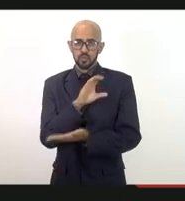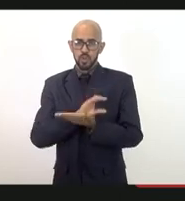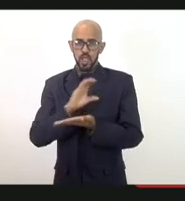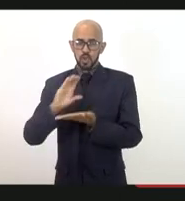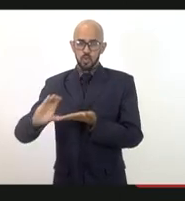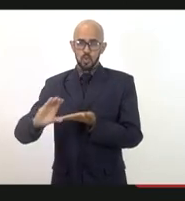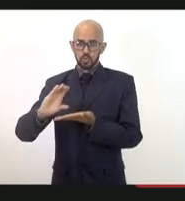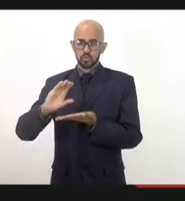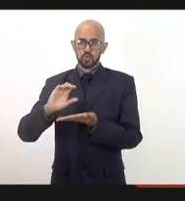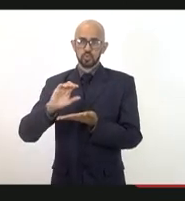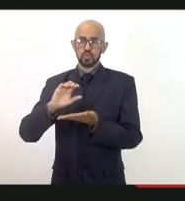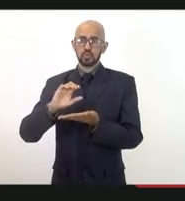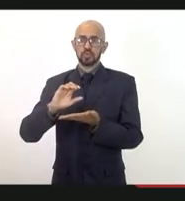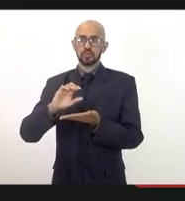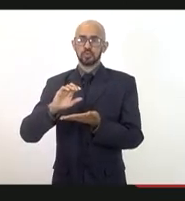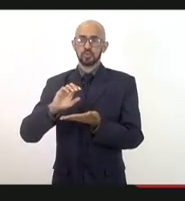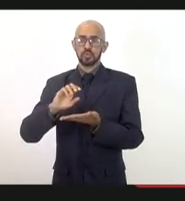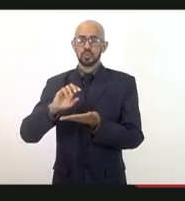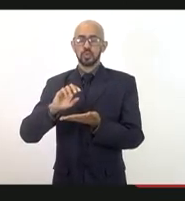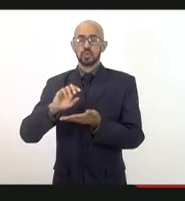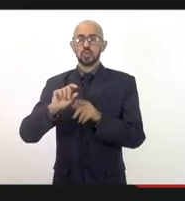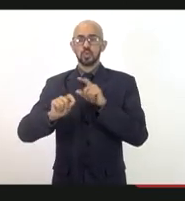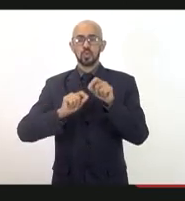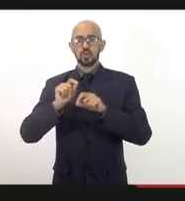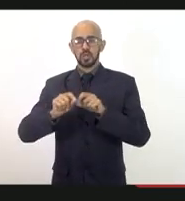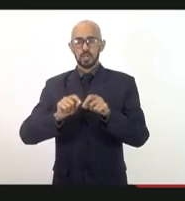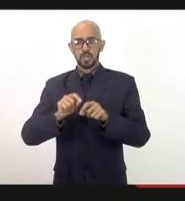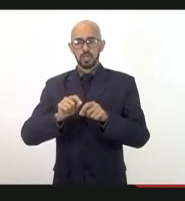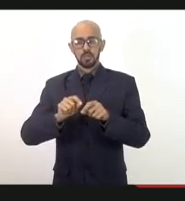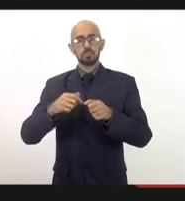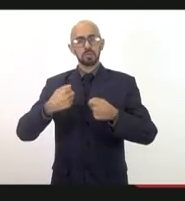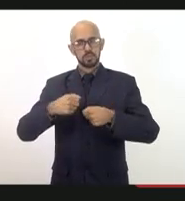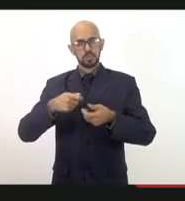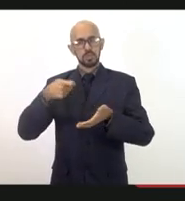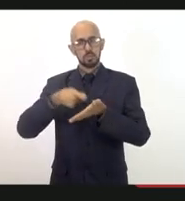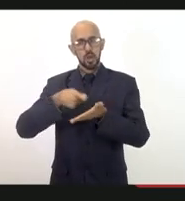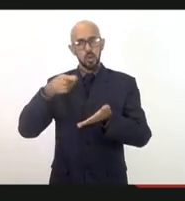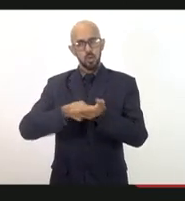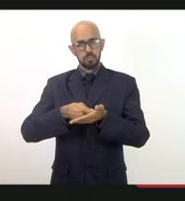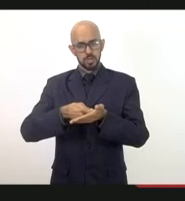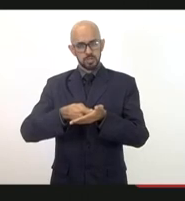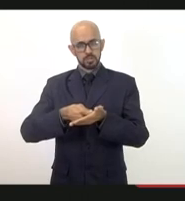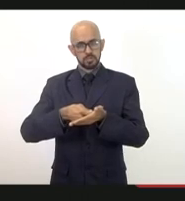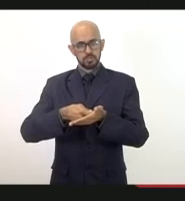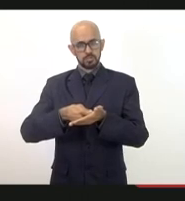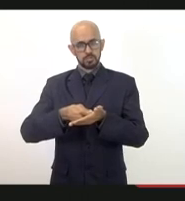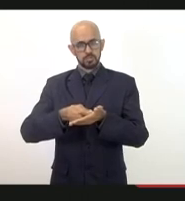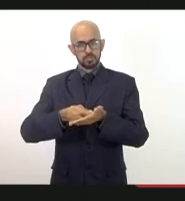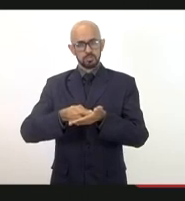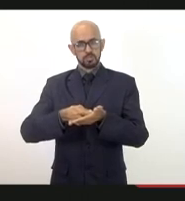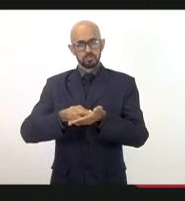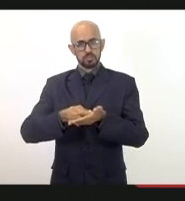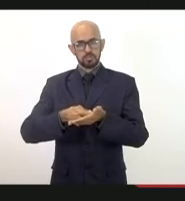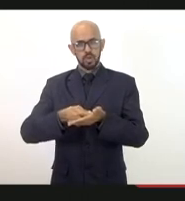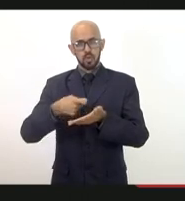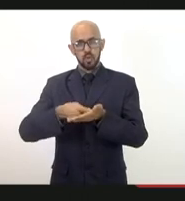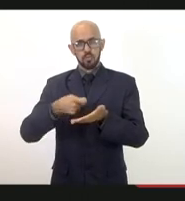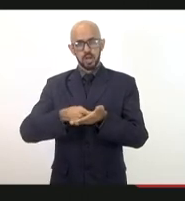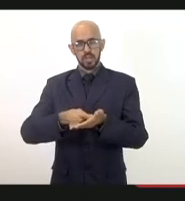recurso, a princípio, eu acredito que seja uma cobrança, né? Primeiramente, uma cobrança, ir